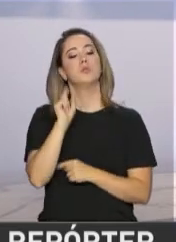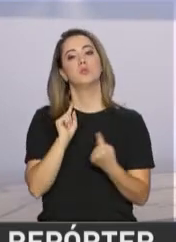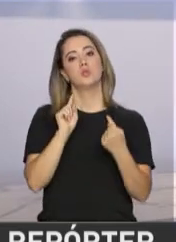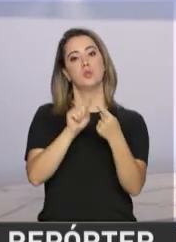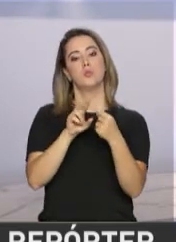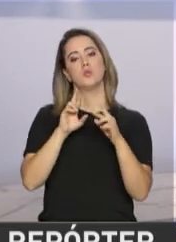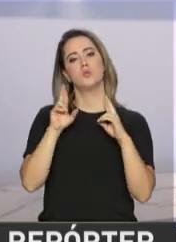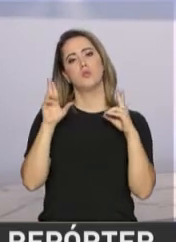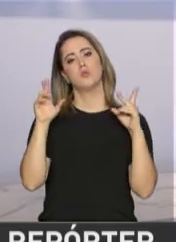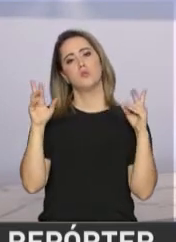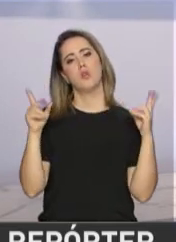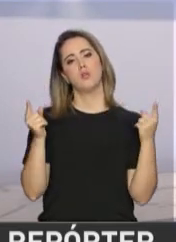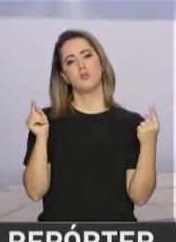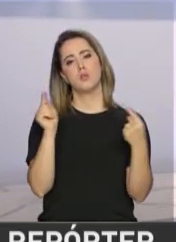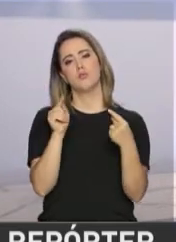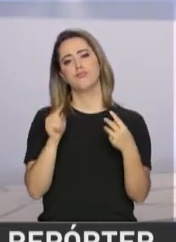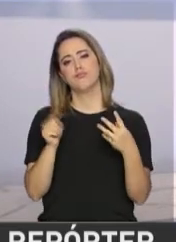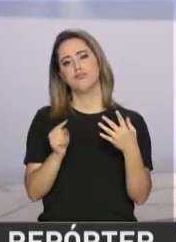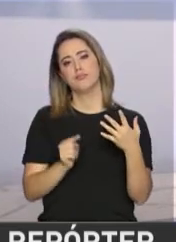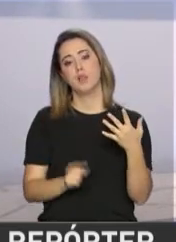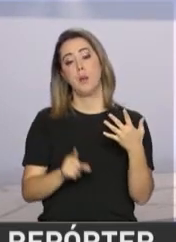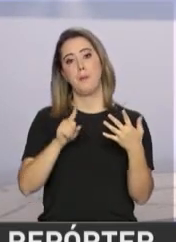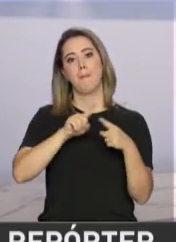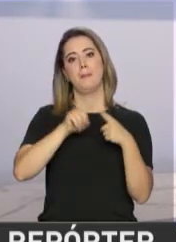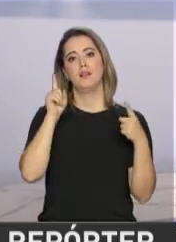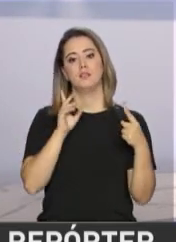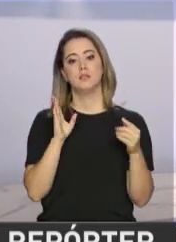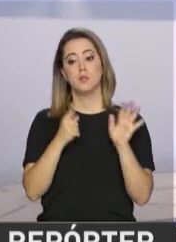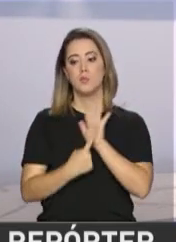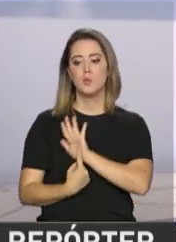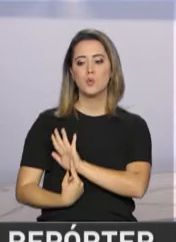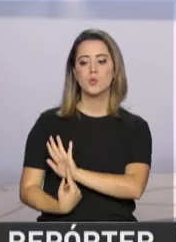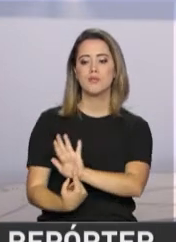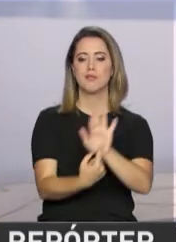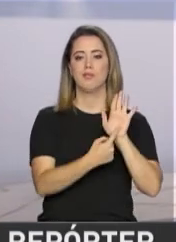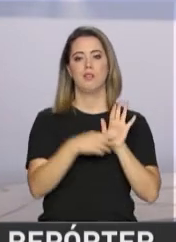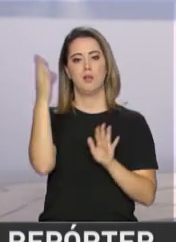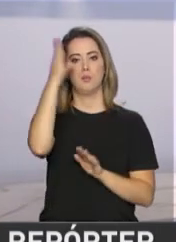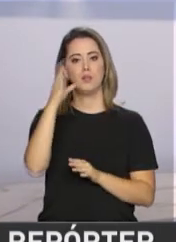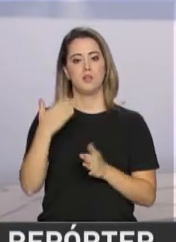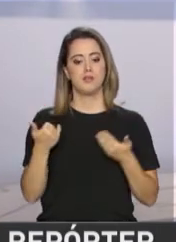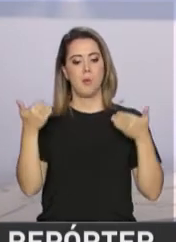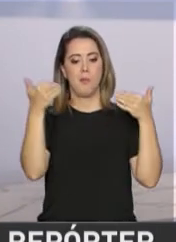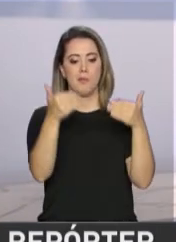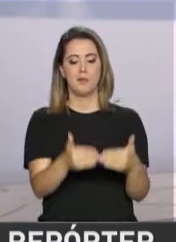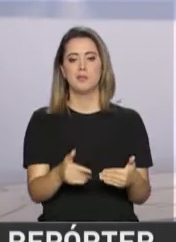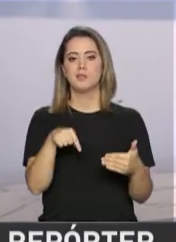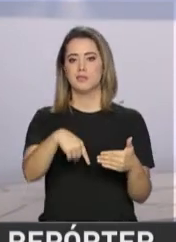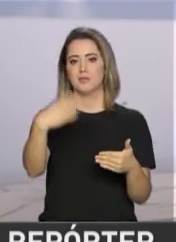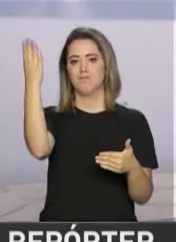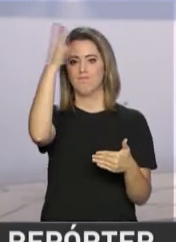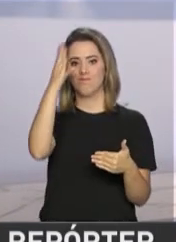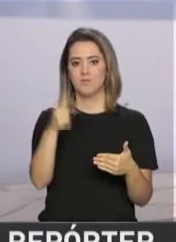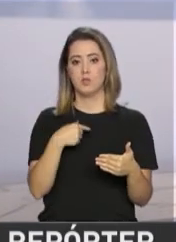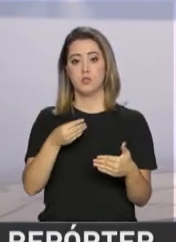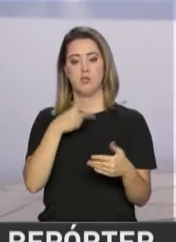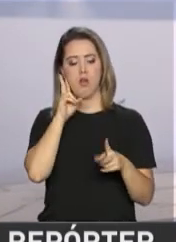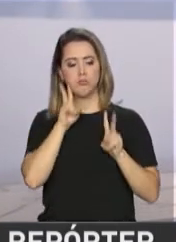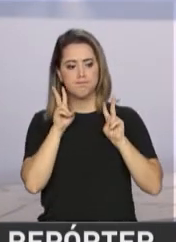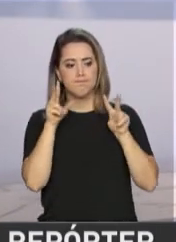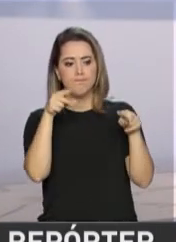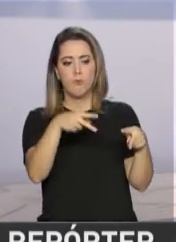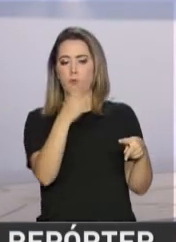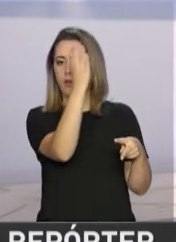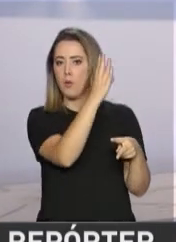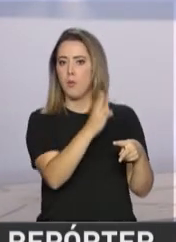diferentes alvos mais que o objetivo é aumentar a presença brasileira ea visibilidade